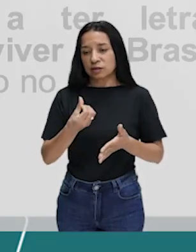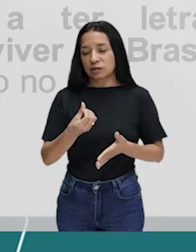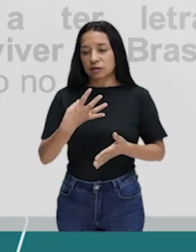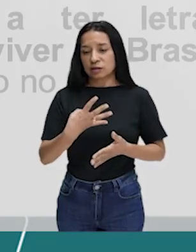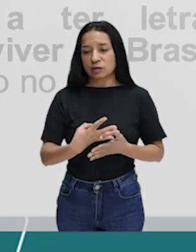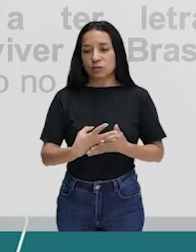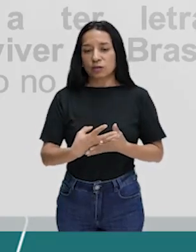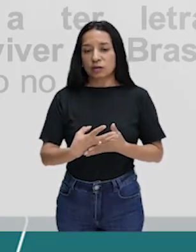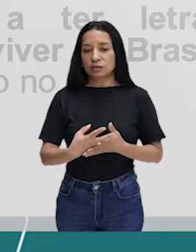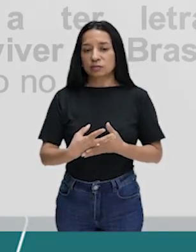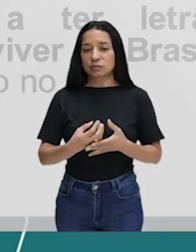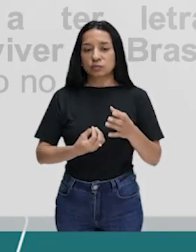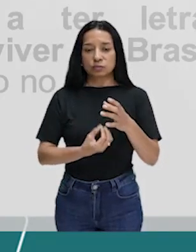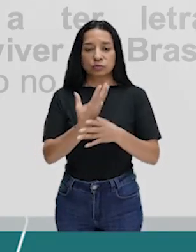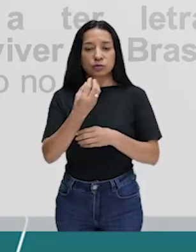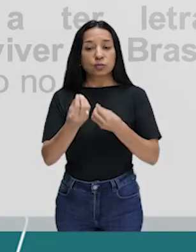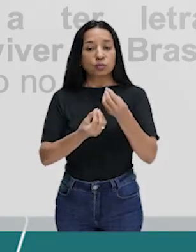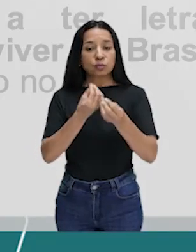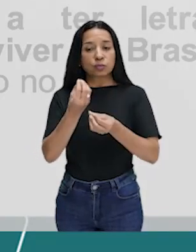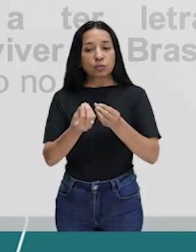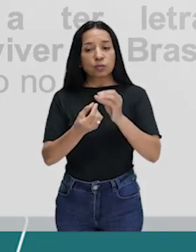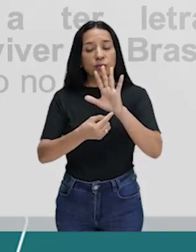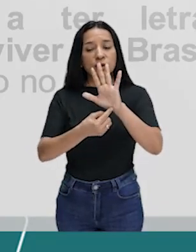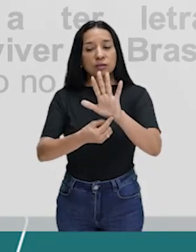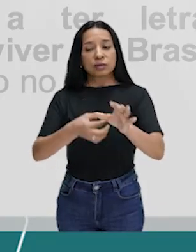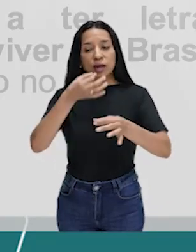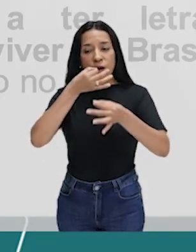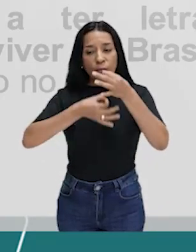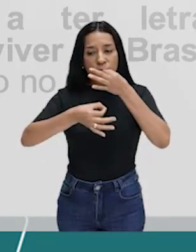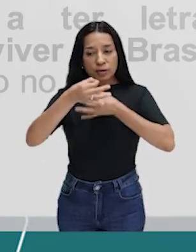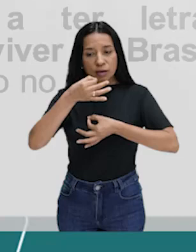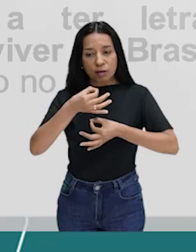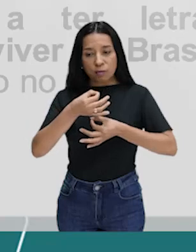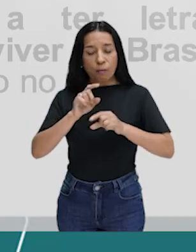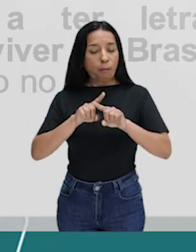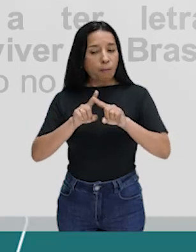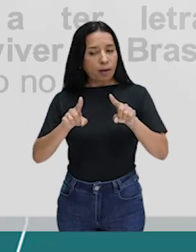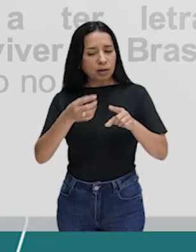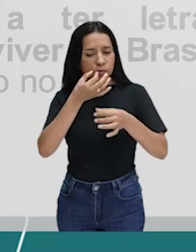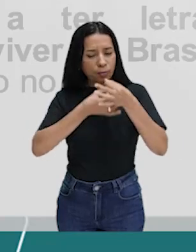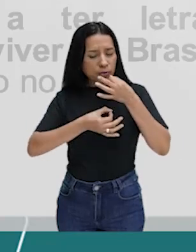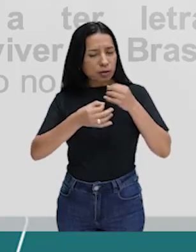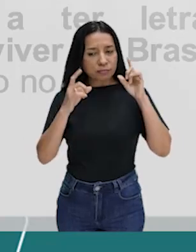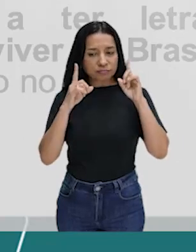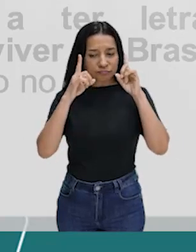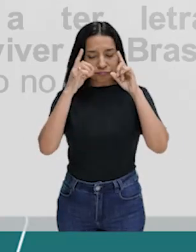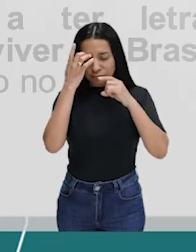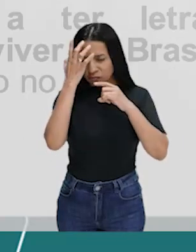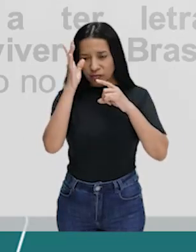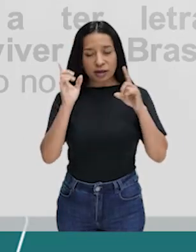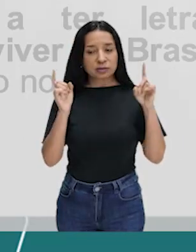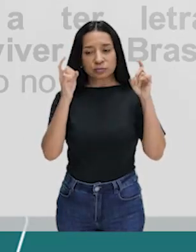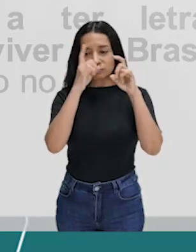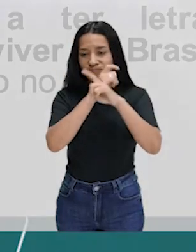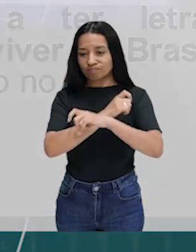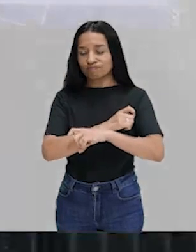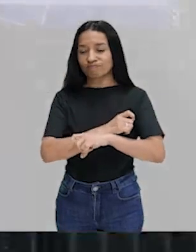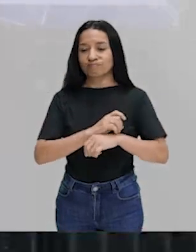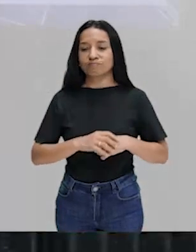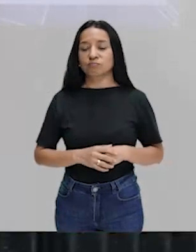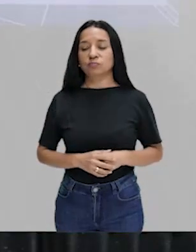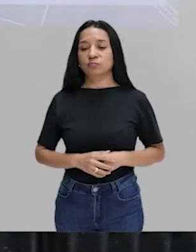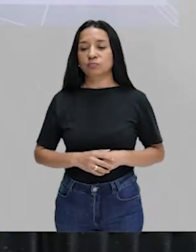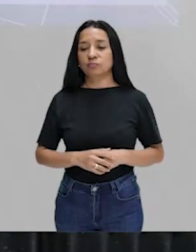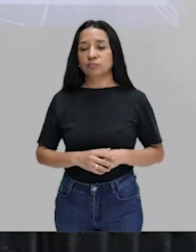expressar opinião, coisa que não era fácil na época. Então, essa liberdade de opinião que nós temos hoje,